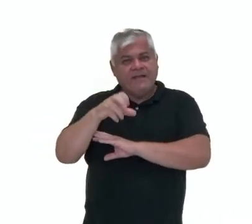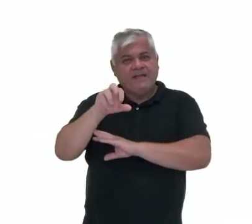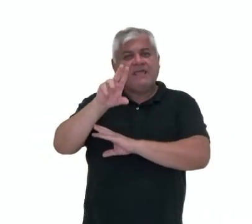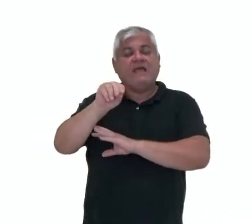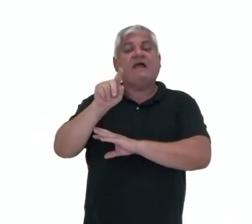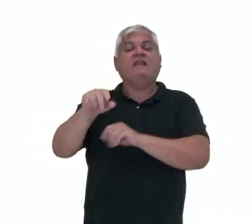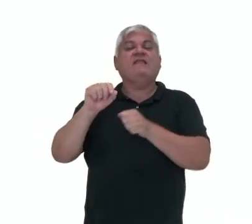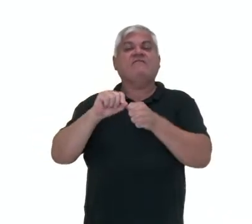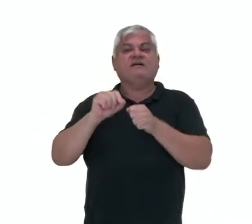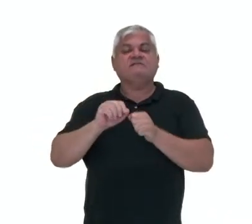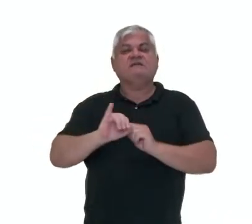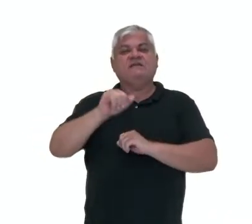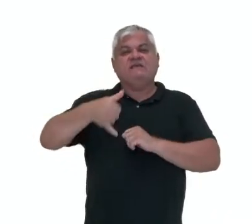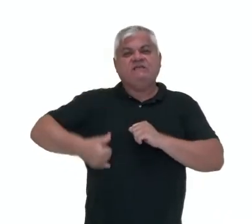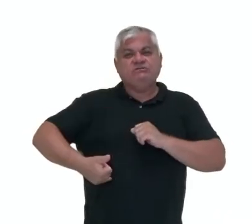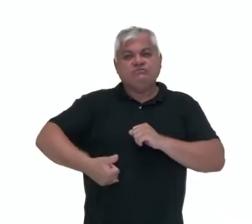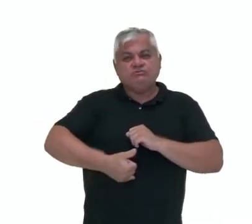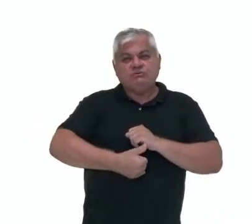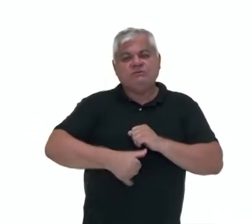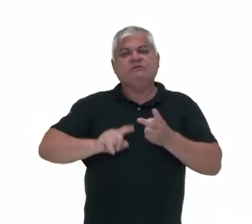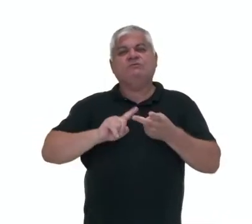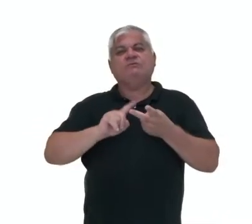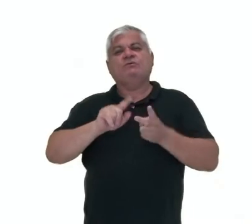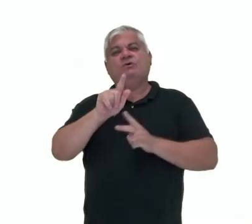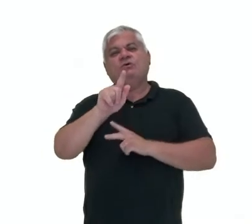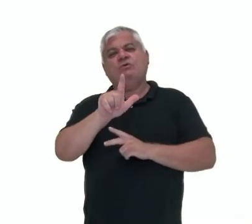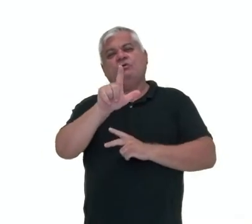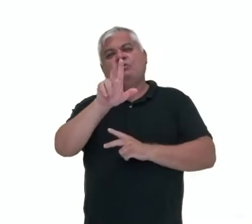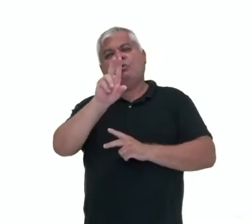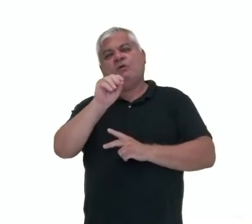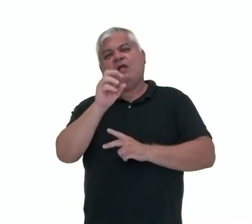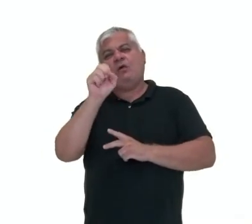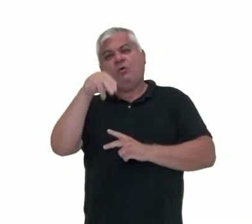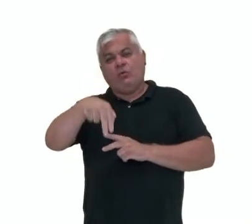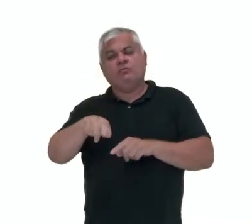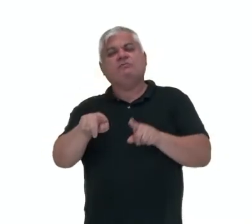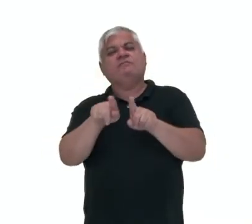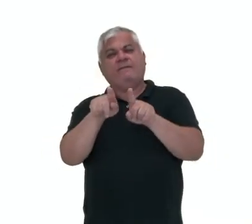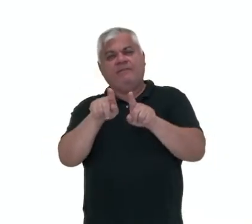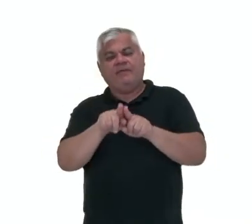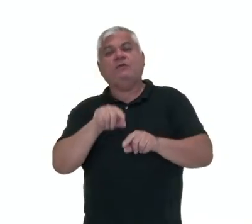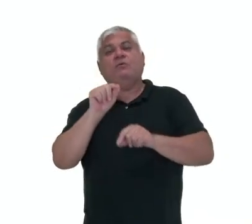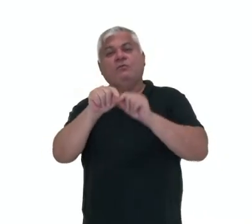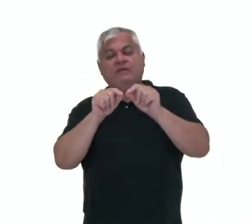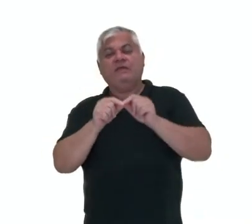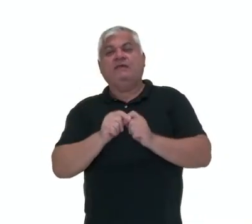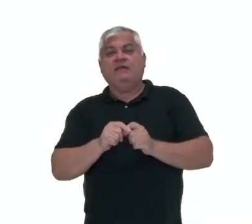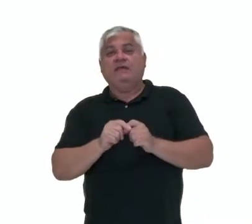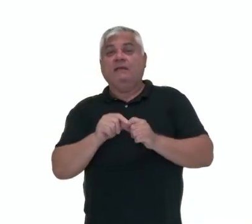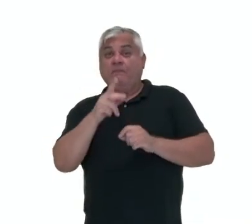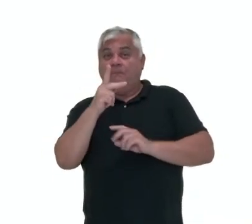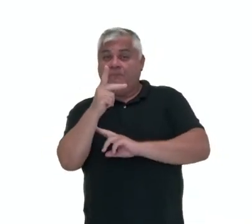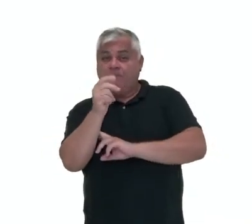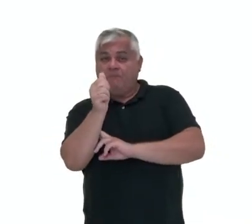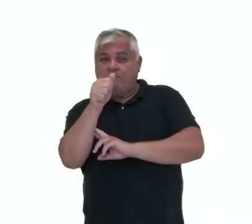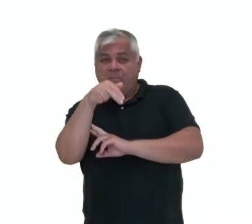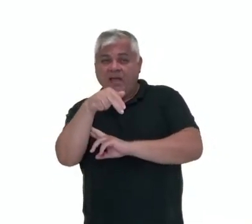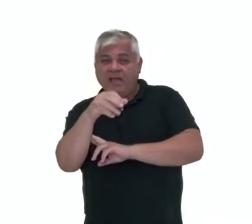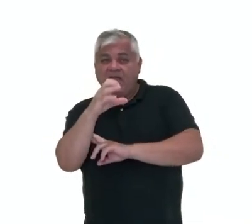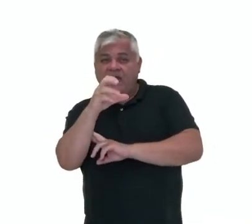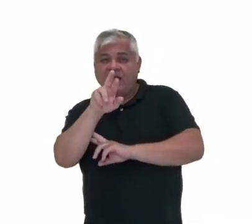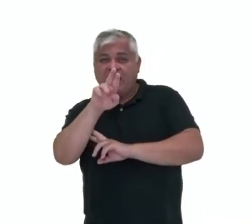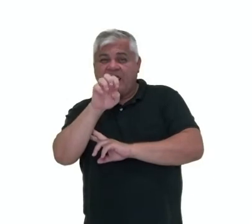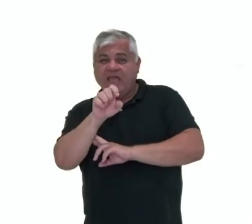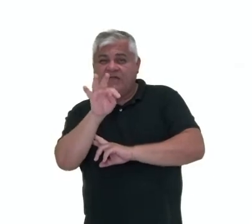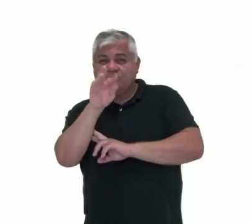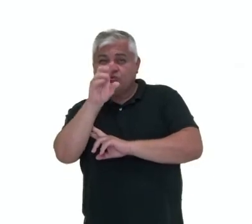insulina e glucagon. E também o suco pancreático. No caso do suco pancreático, a gente está falando lá para